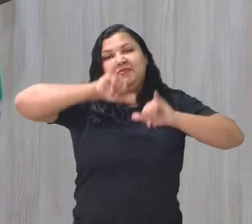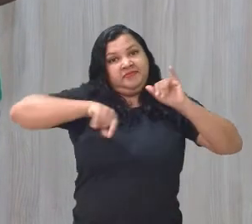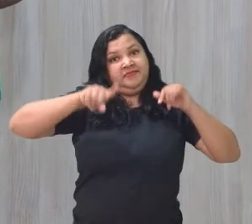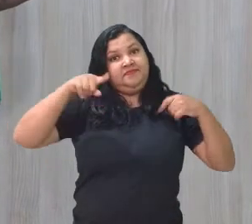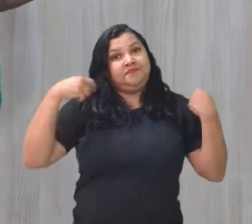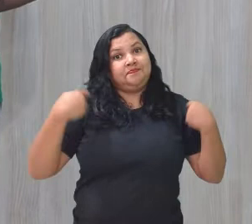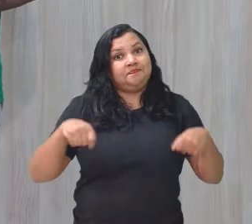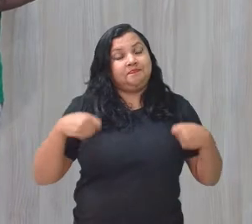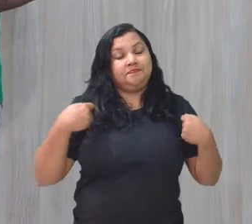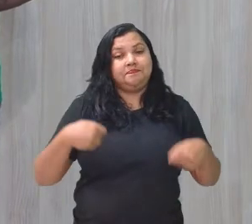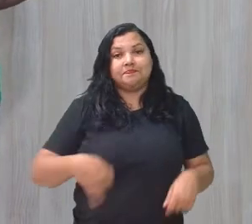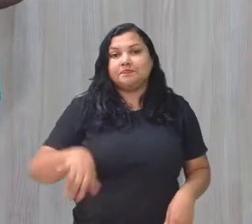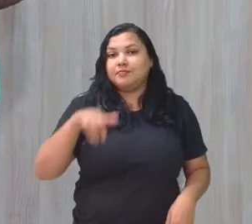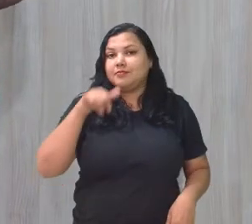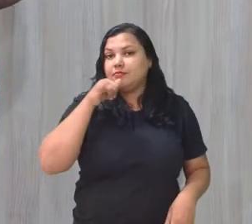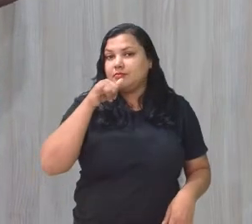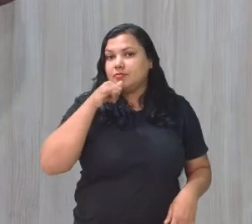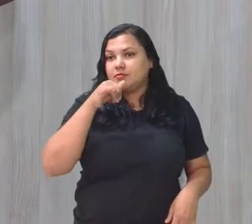precisar não da